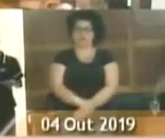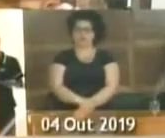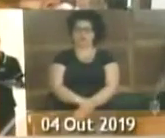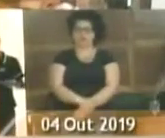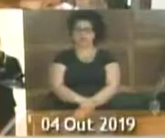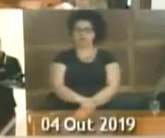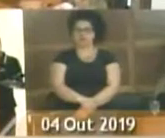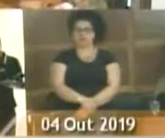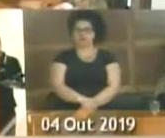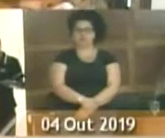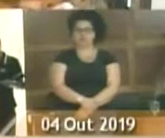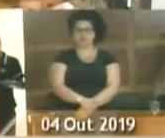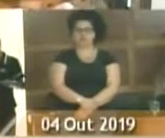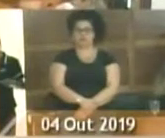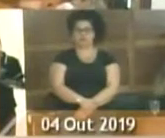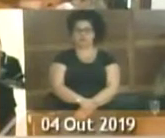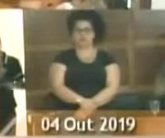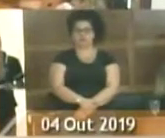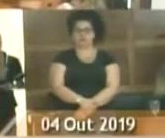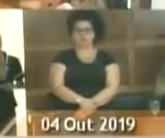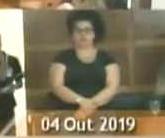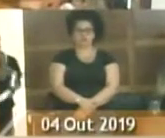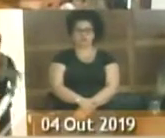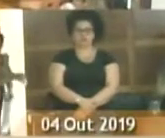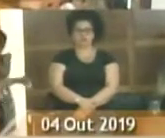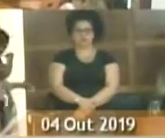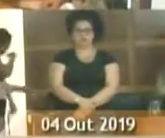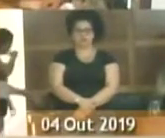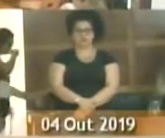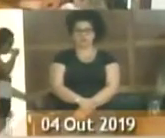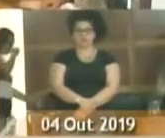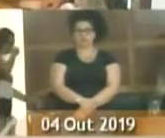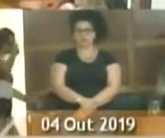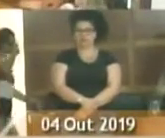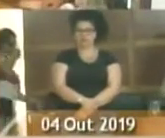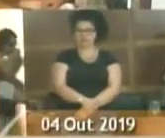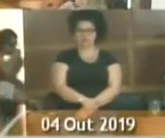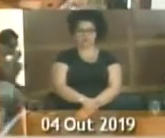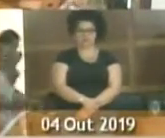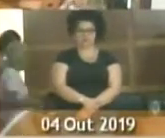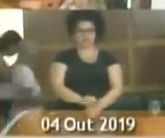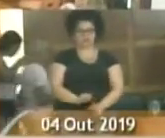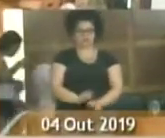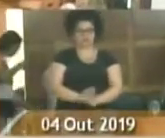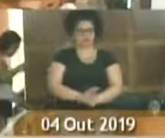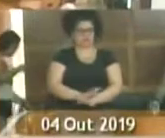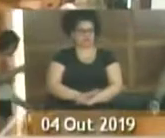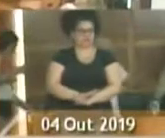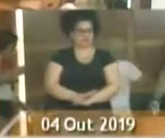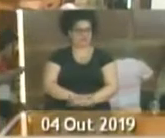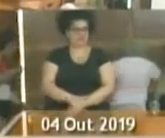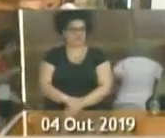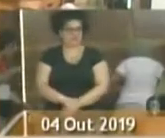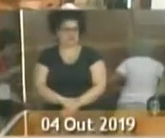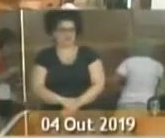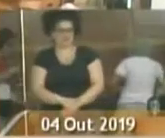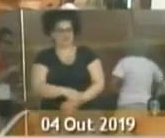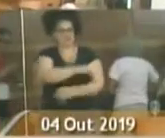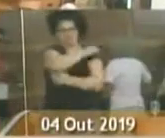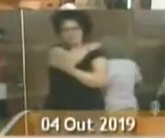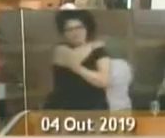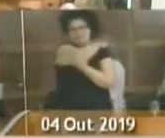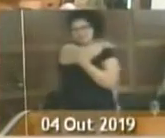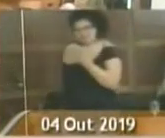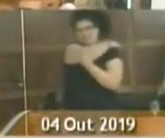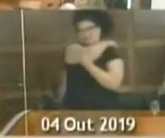Antes de passar para a Cris... Quero aqui agradecer muito a Alessandra, a Karen, né?